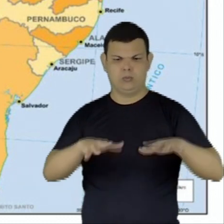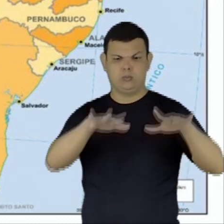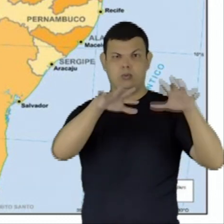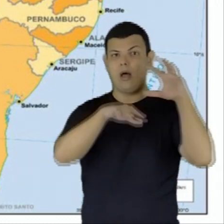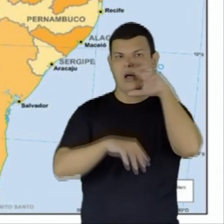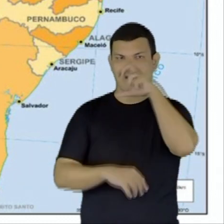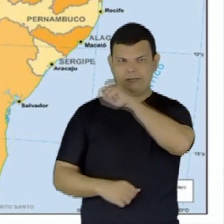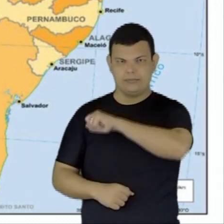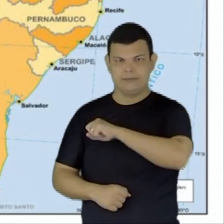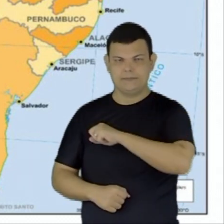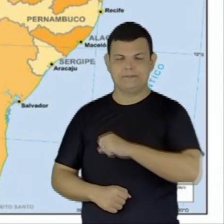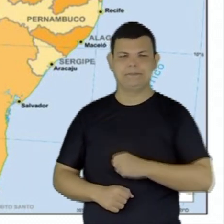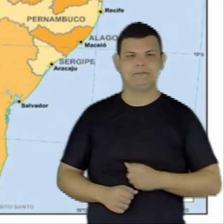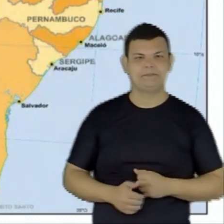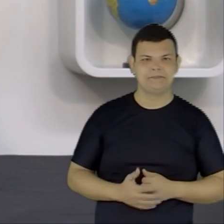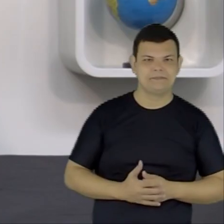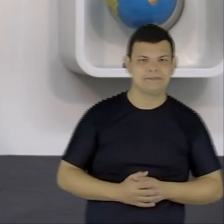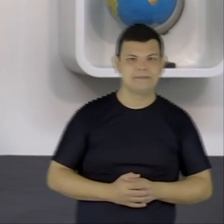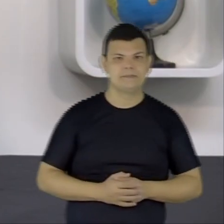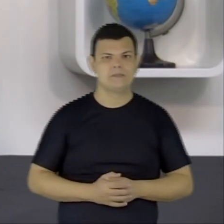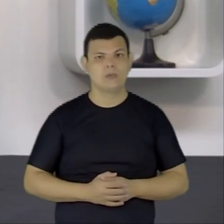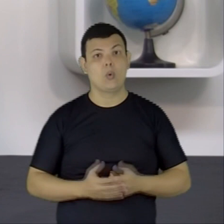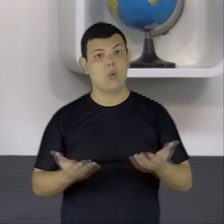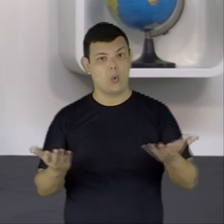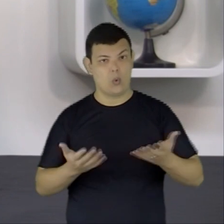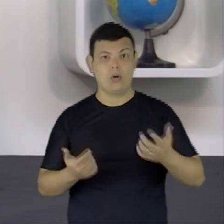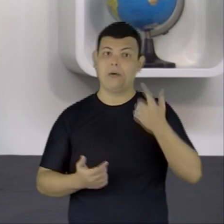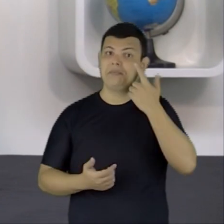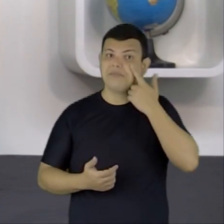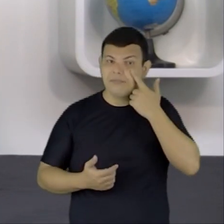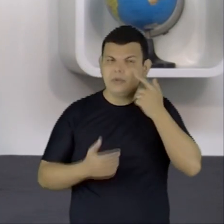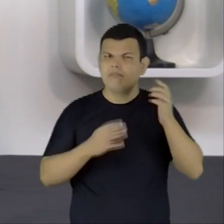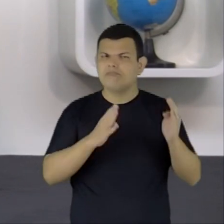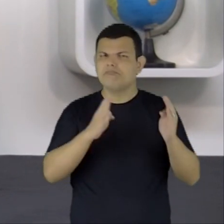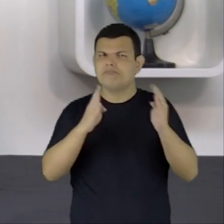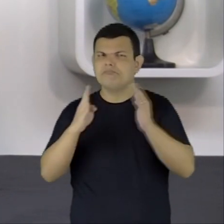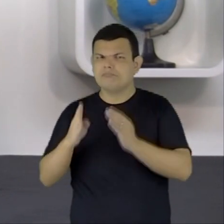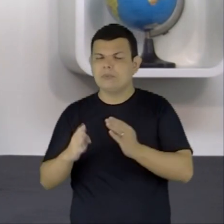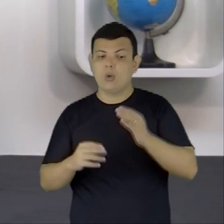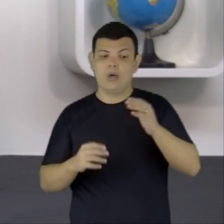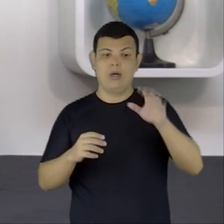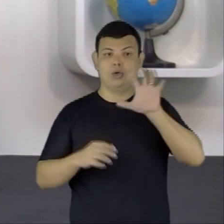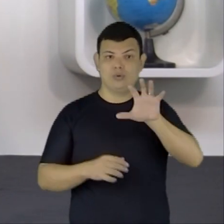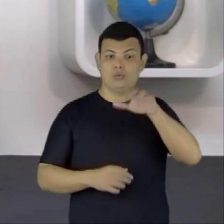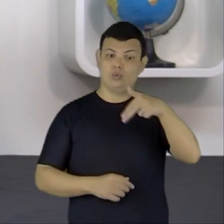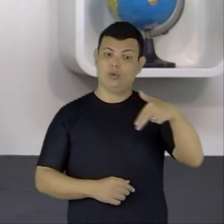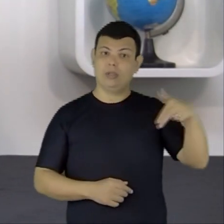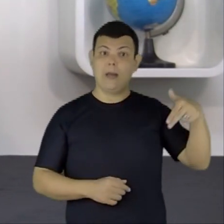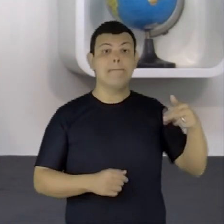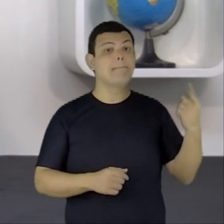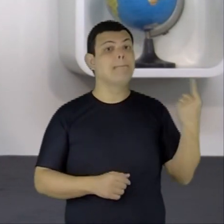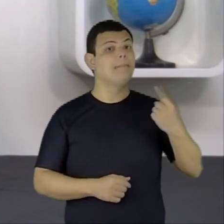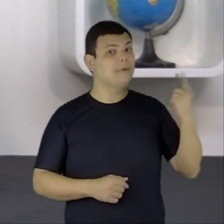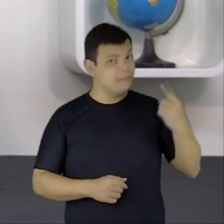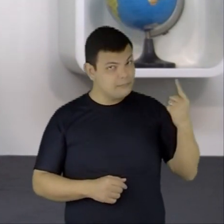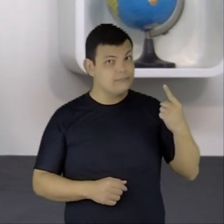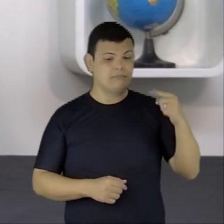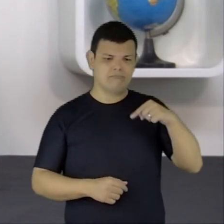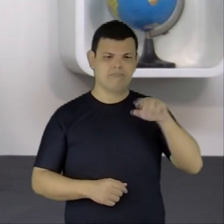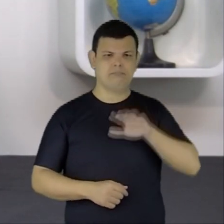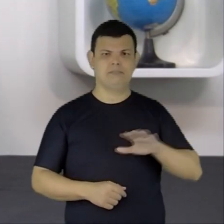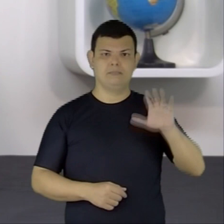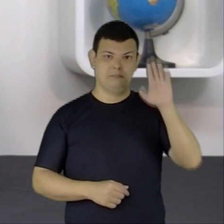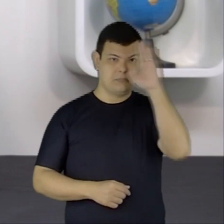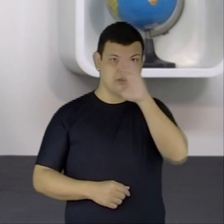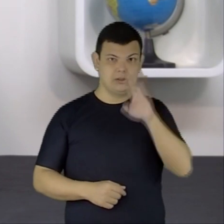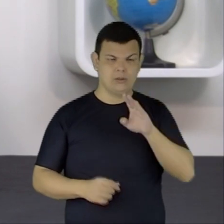evaporação. Então, volta aqui comigo. A gente vai observar hoje que a região Nordeste foi a primeira região do país, né,